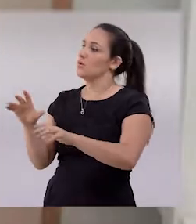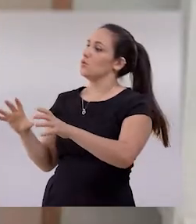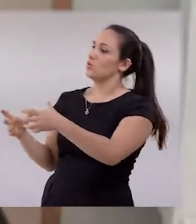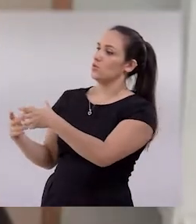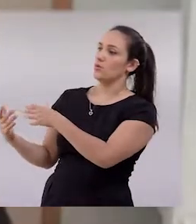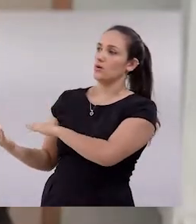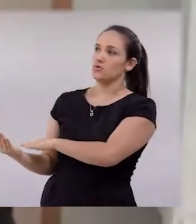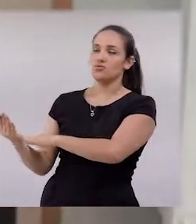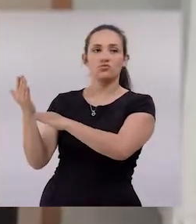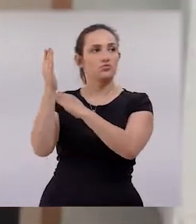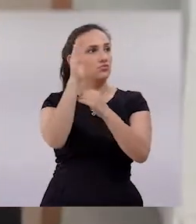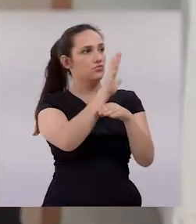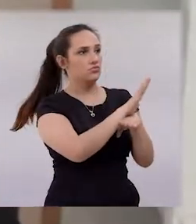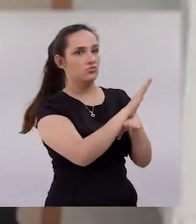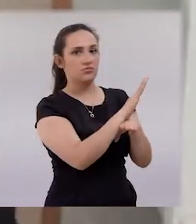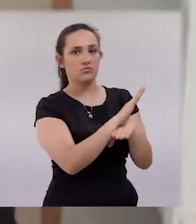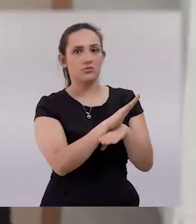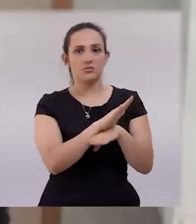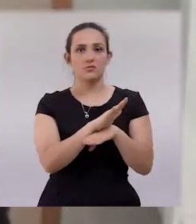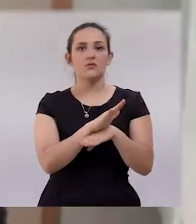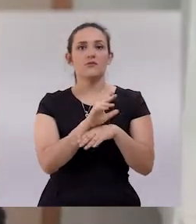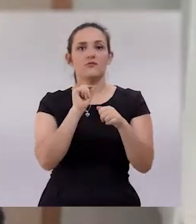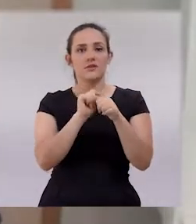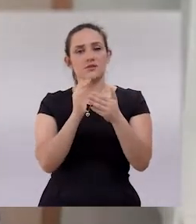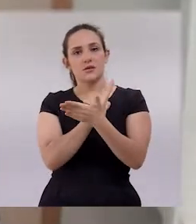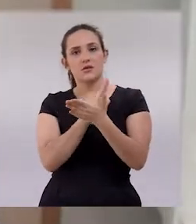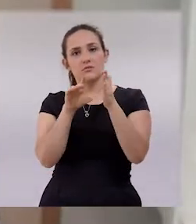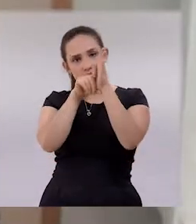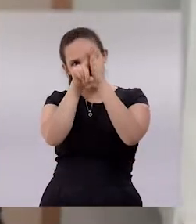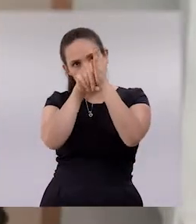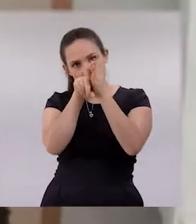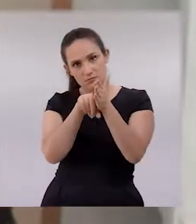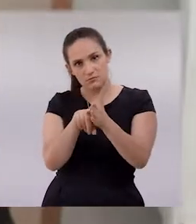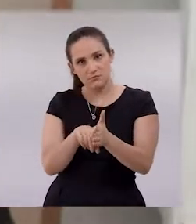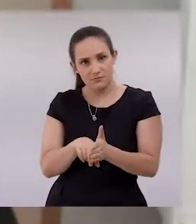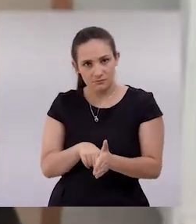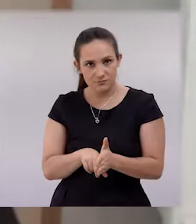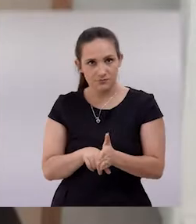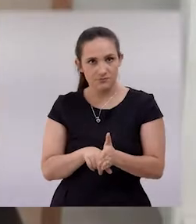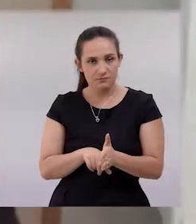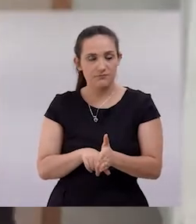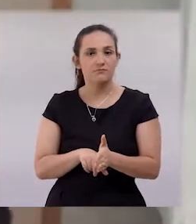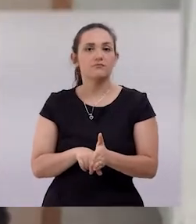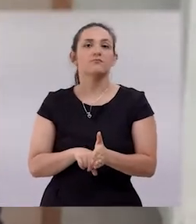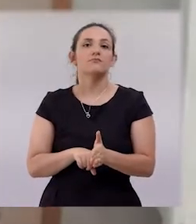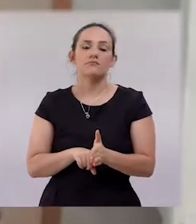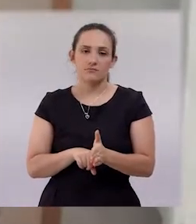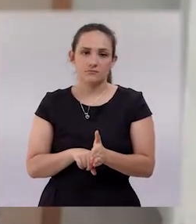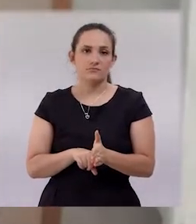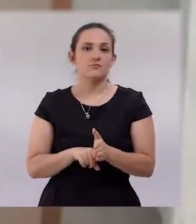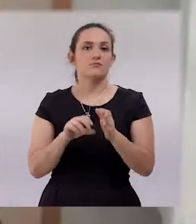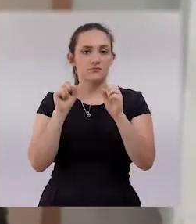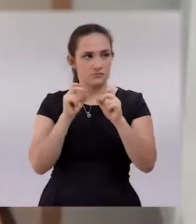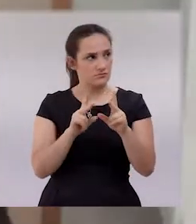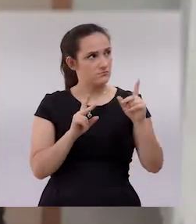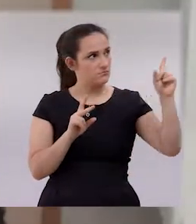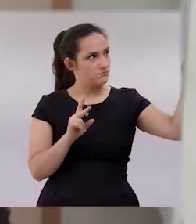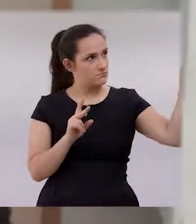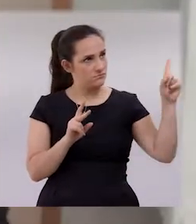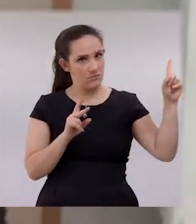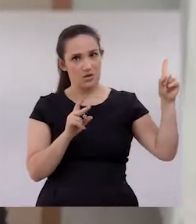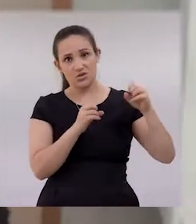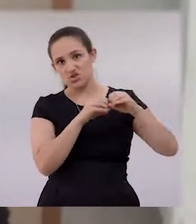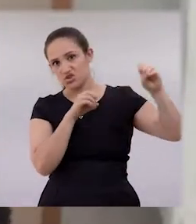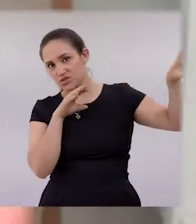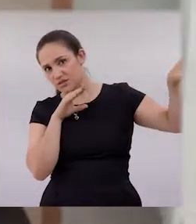da equipe assistencial também, fazer algumas manobras de exame físico e conduzir o caso em conjunto